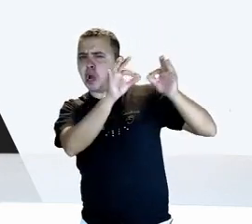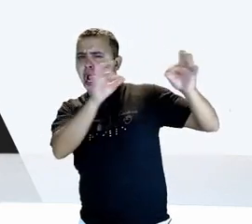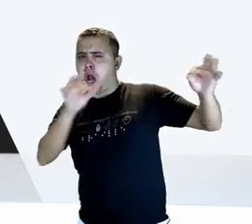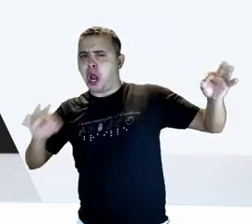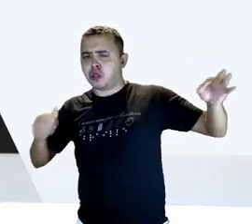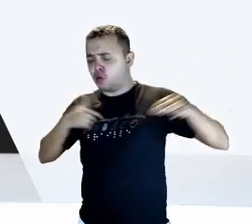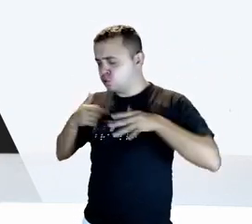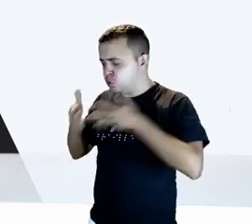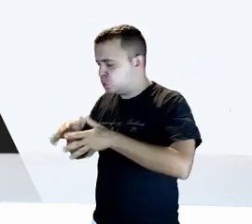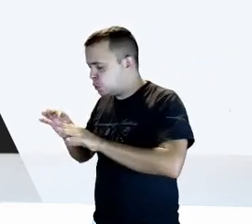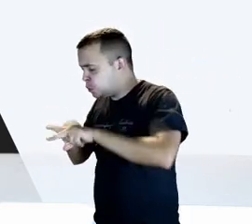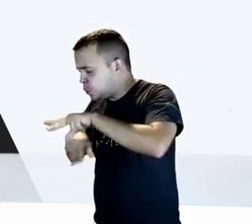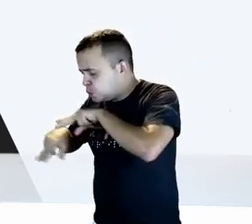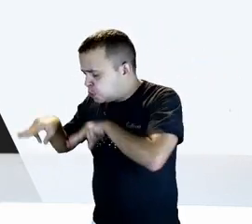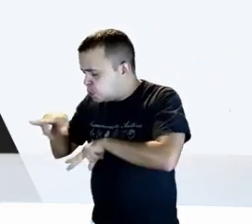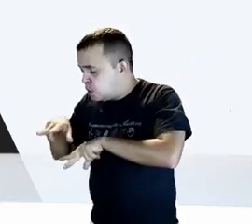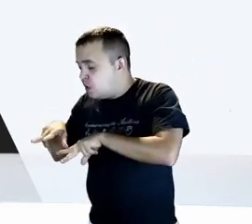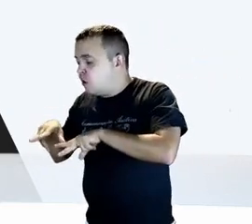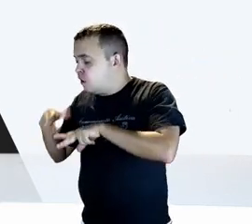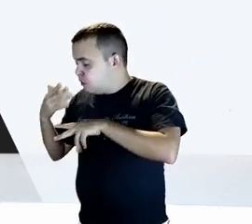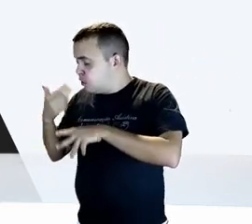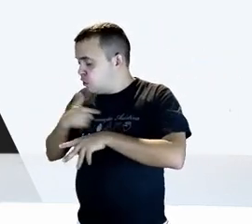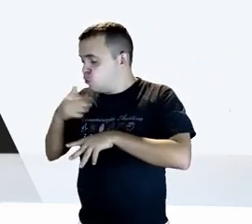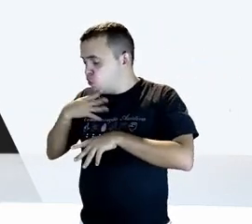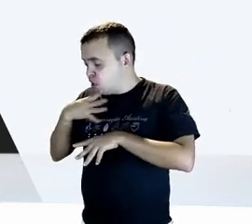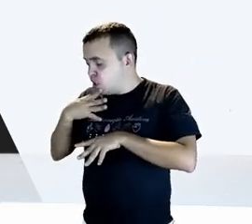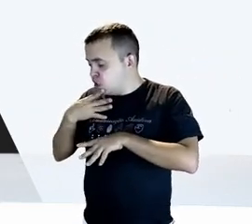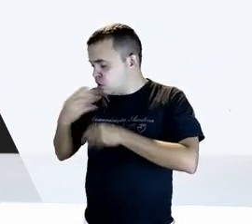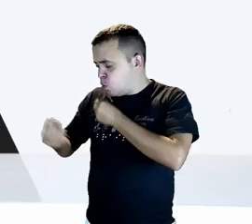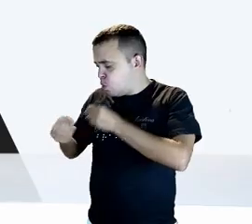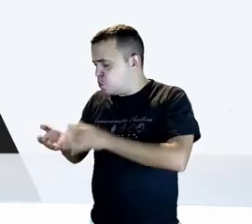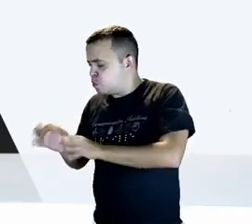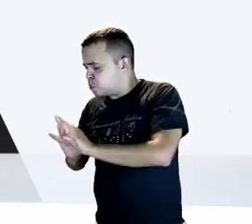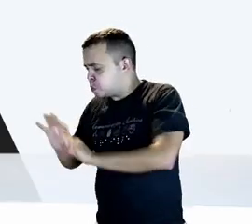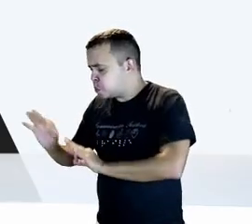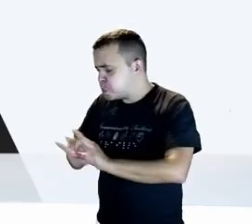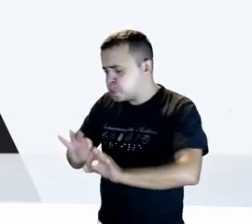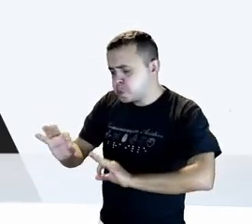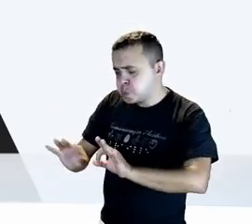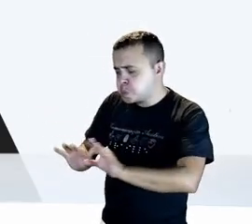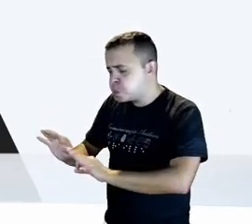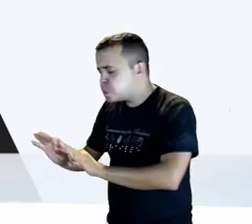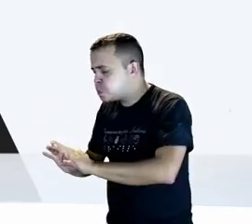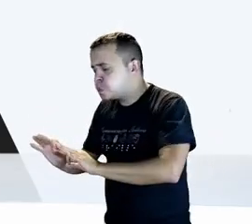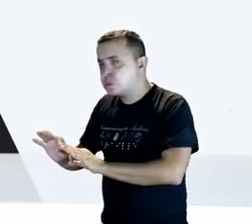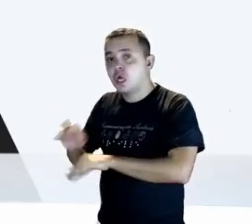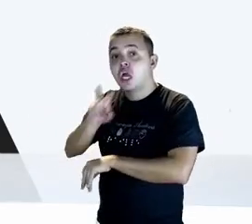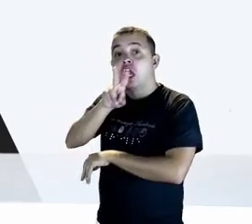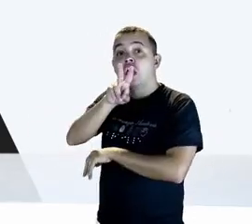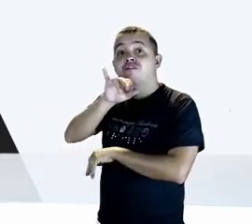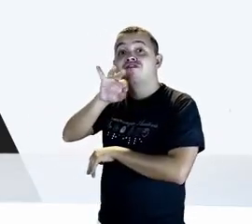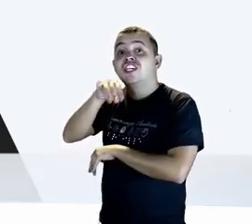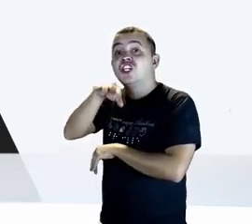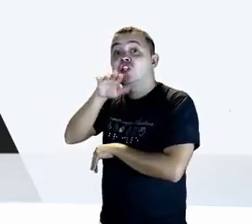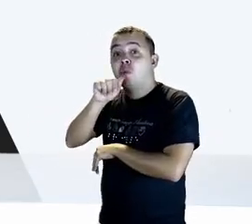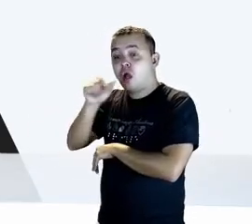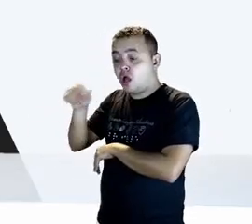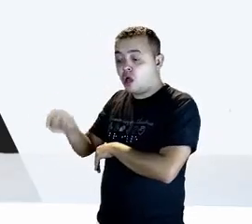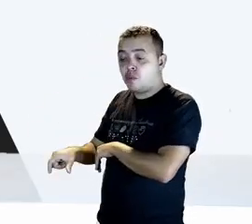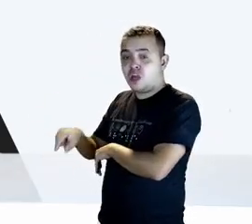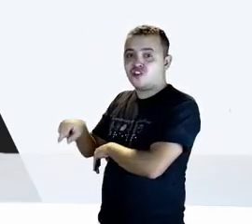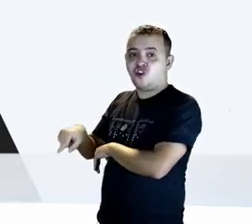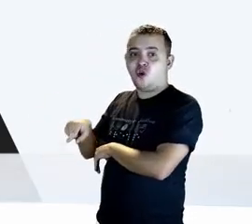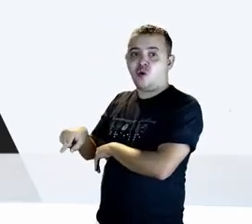por qualquer pessoa treinada para garantir à vítima, proporcionar